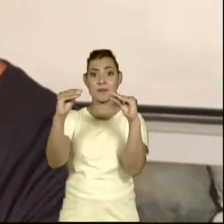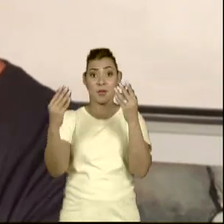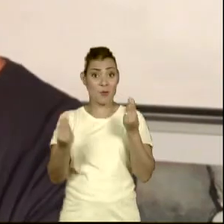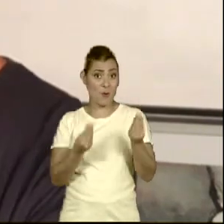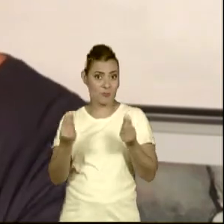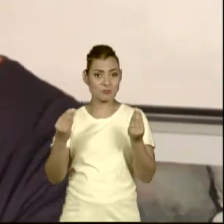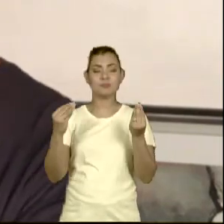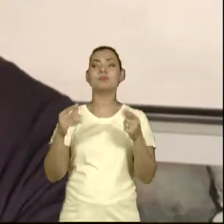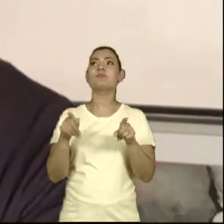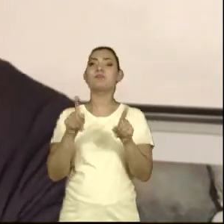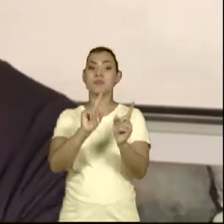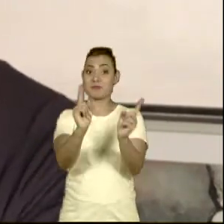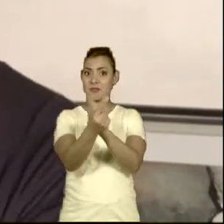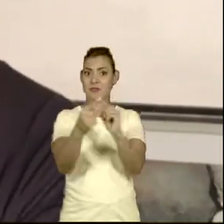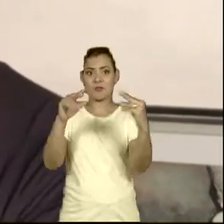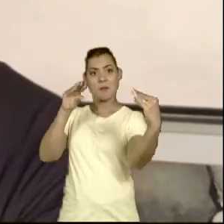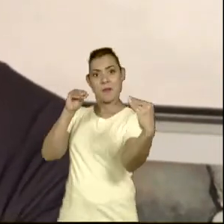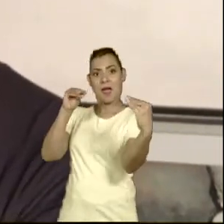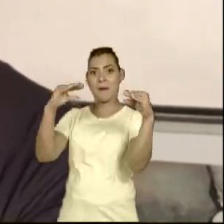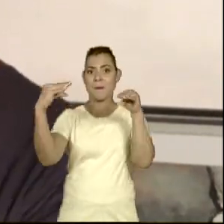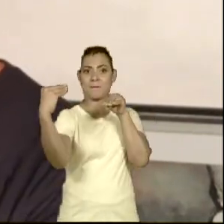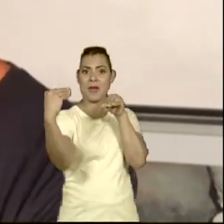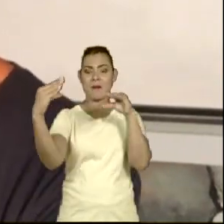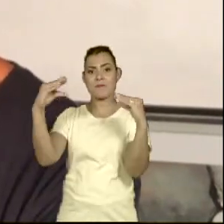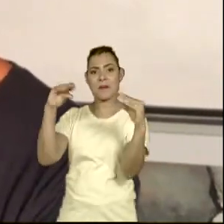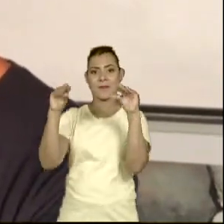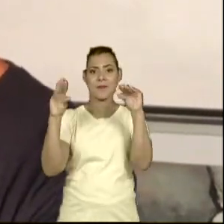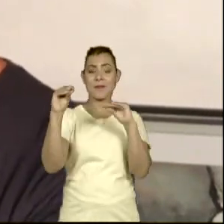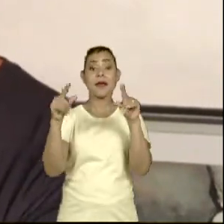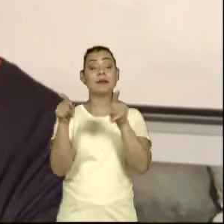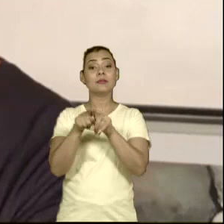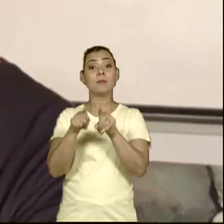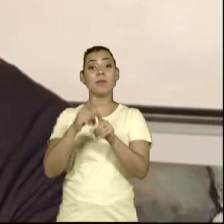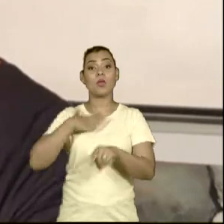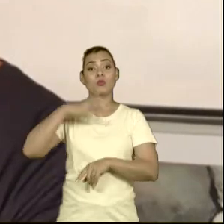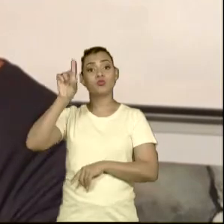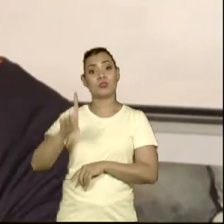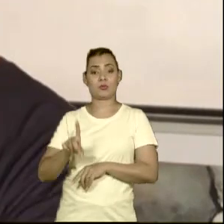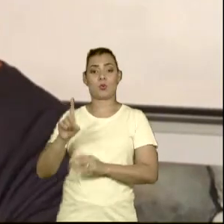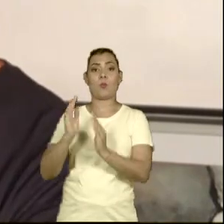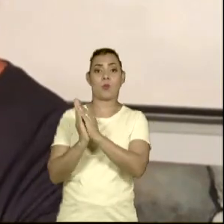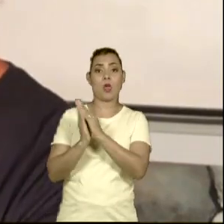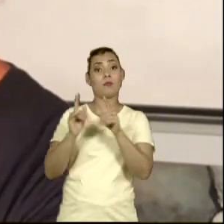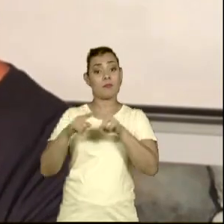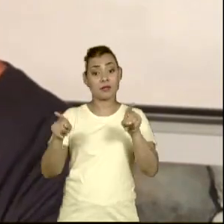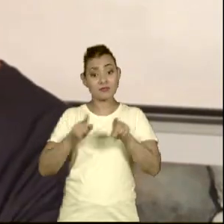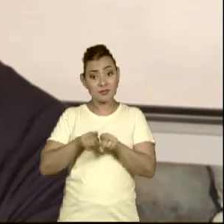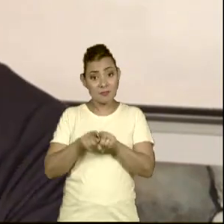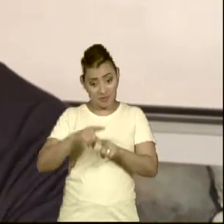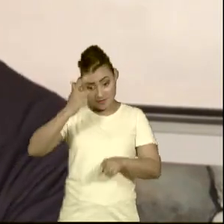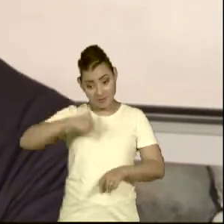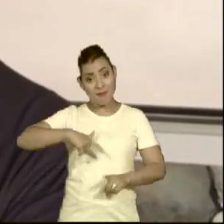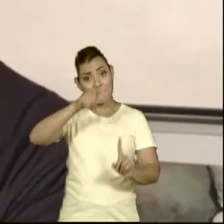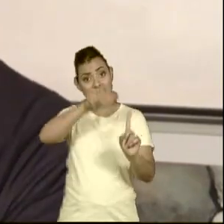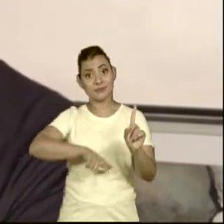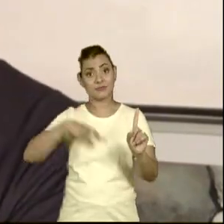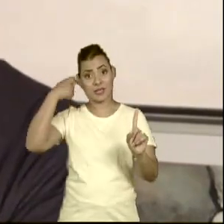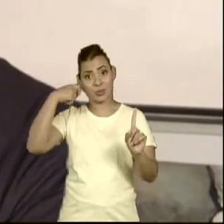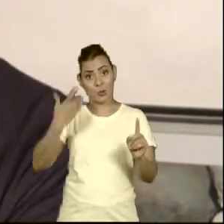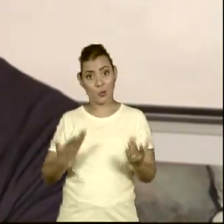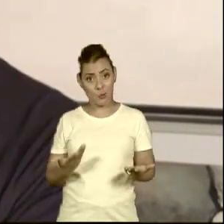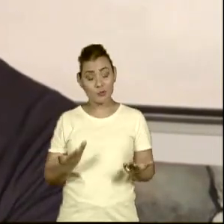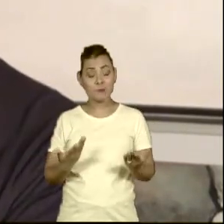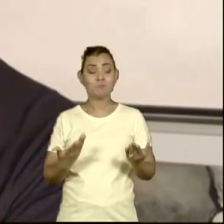mexe e depois, quando eu passei a dirigir programas de bonecos em quais eu também atuava. Então,